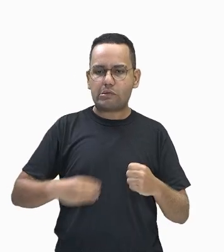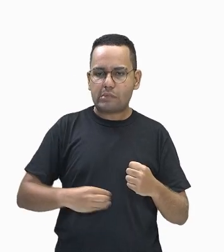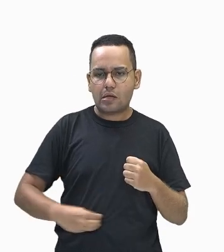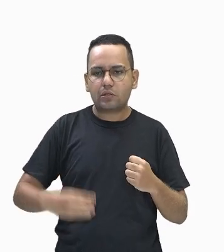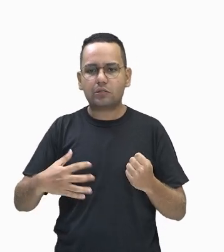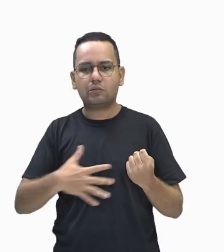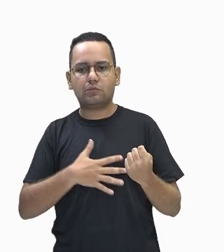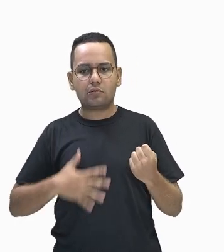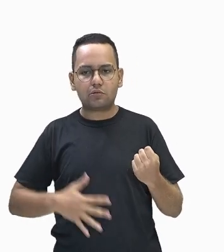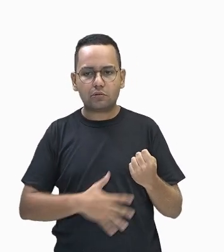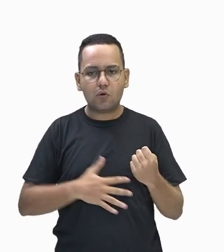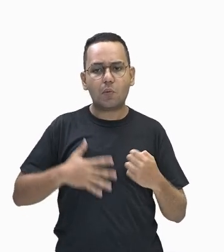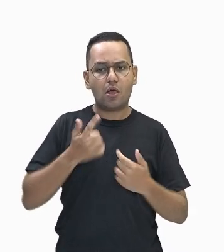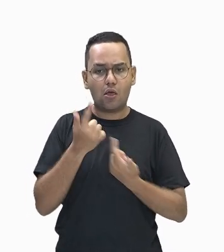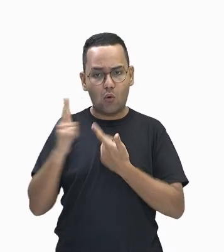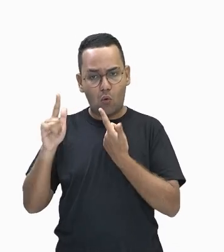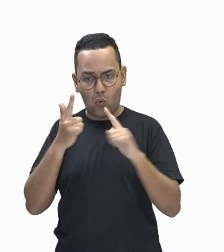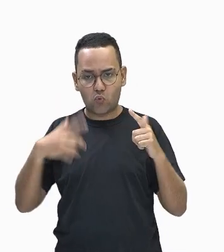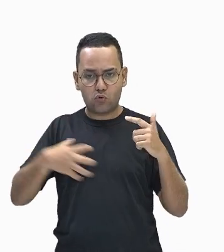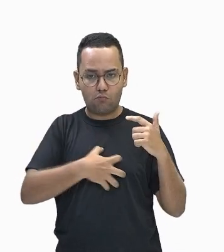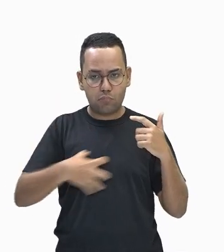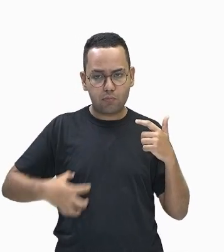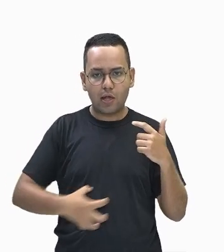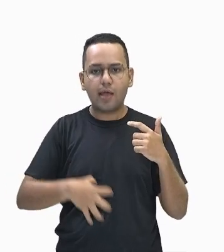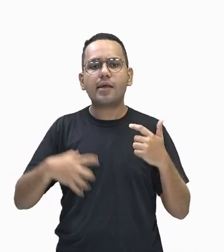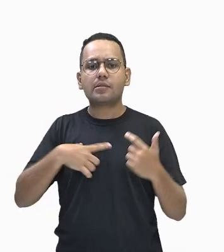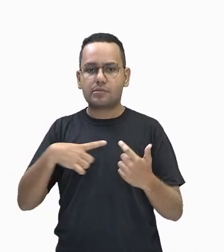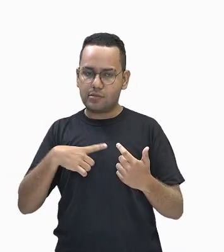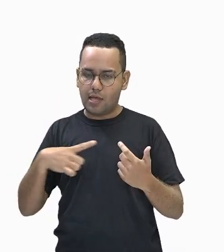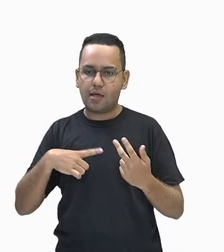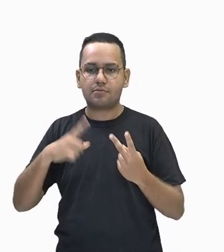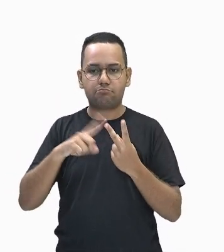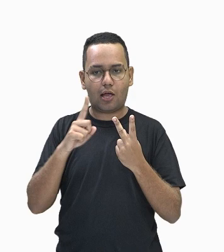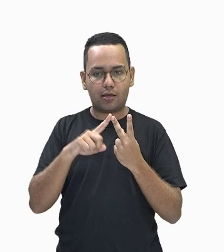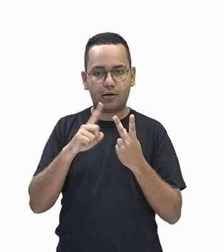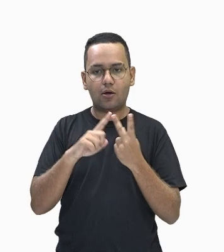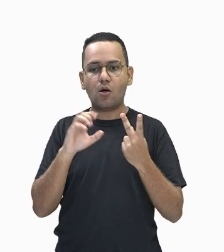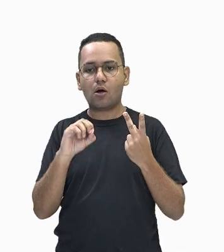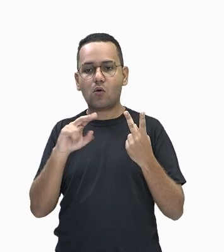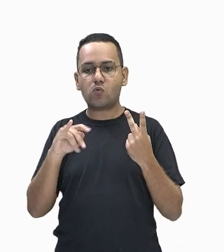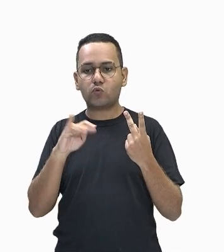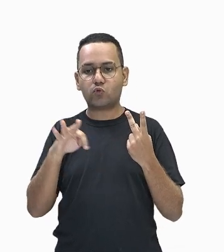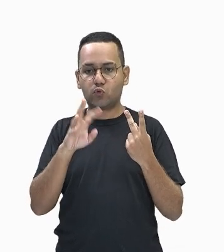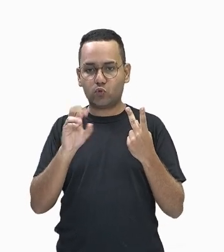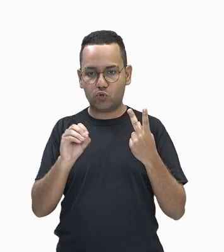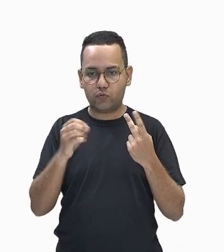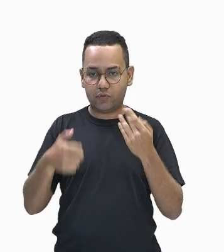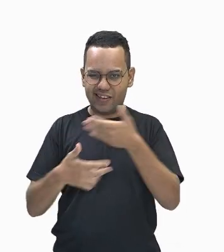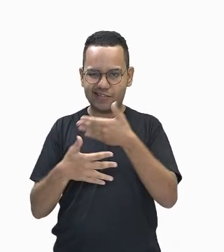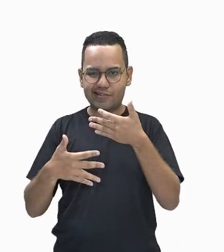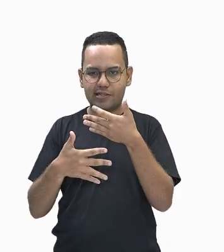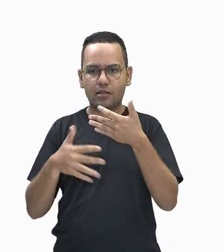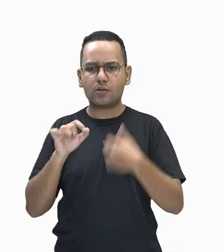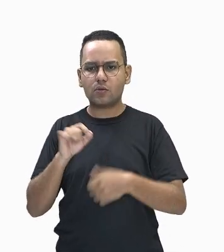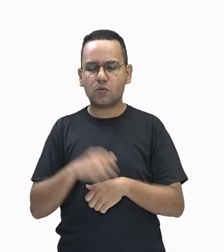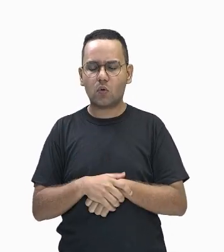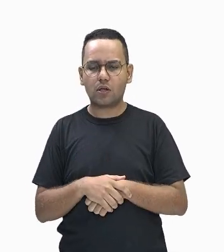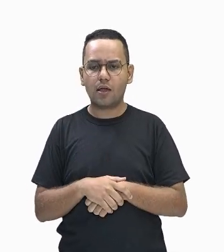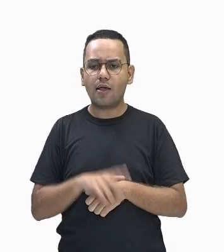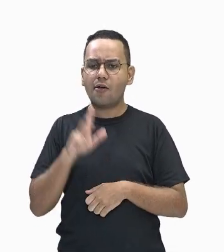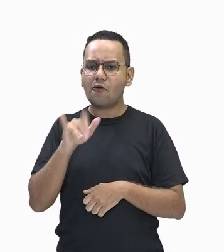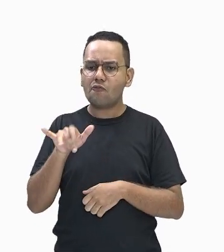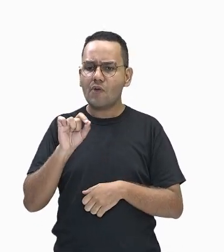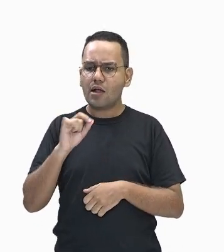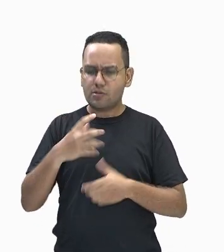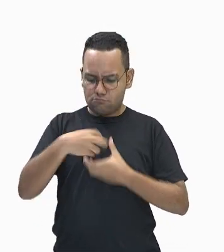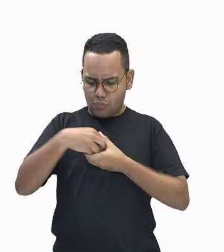pâncreas, existe tecido conjuntivo propriamente dito. Ele tem a função de preencher os espaços vazios dentro do nosso